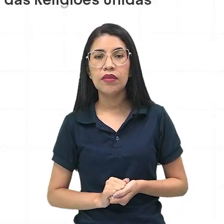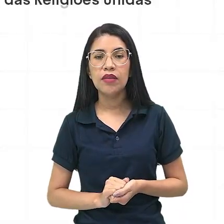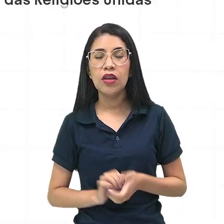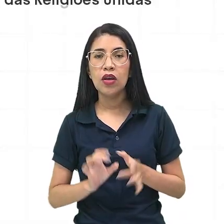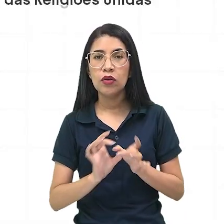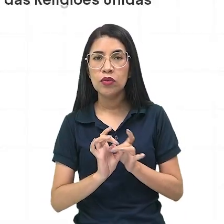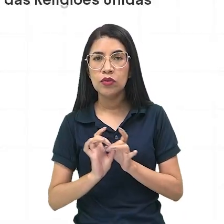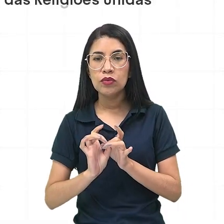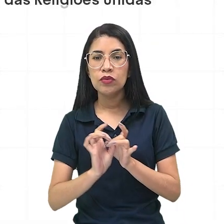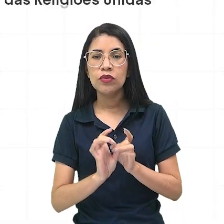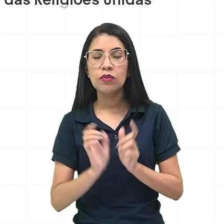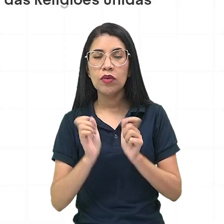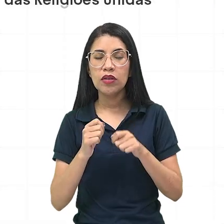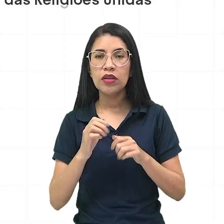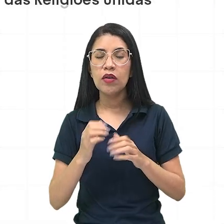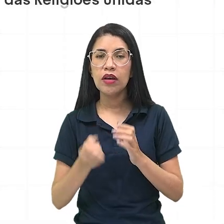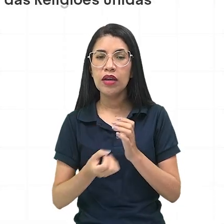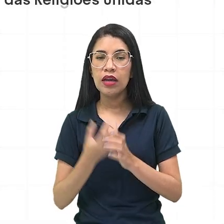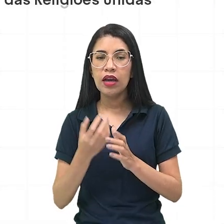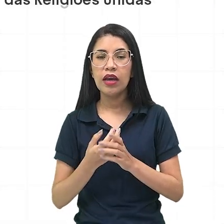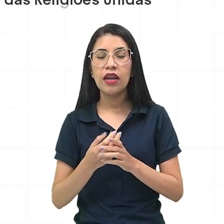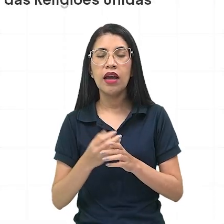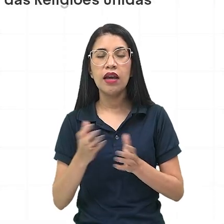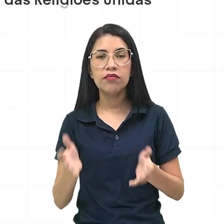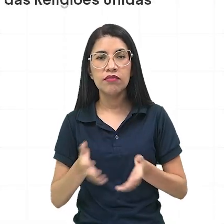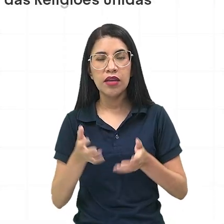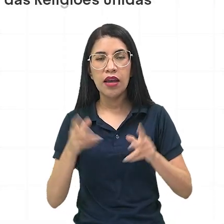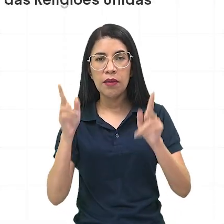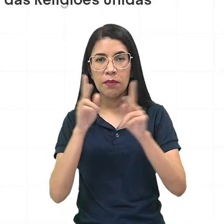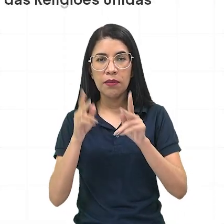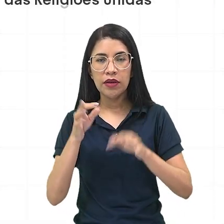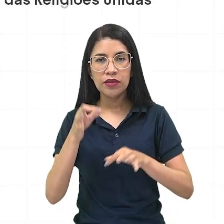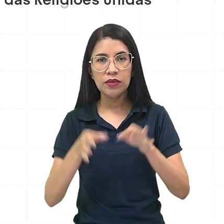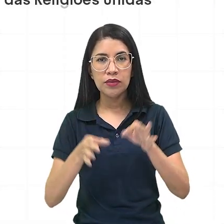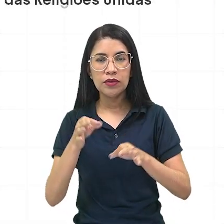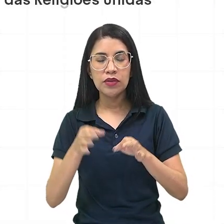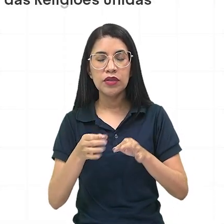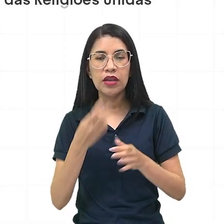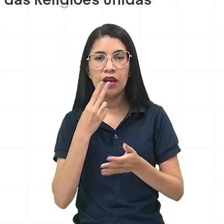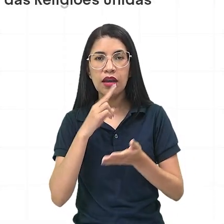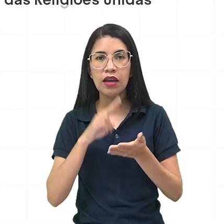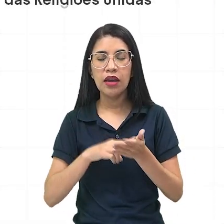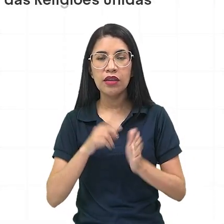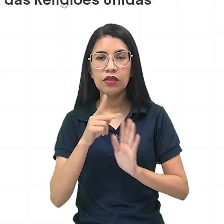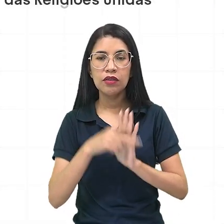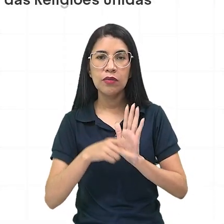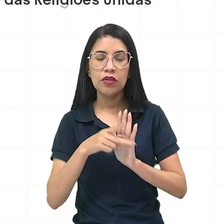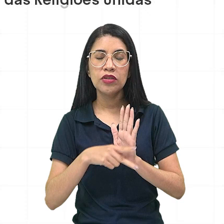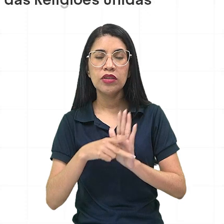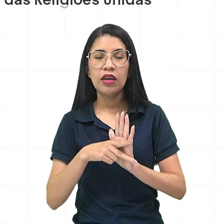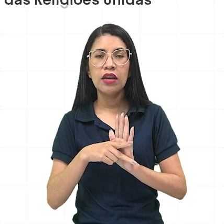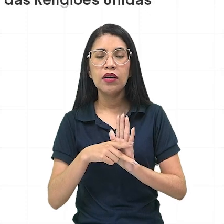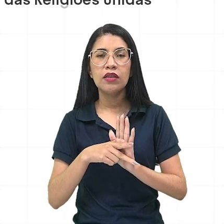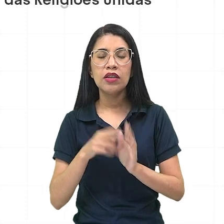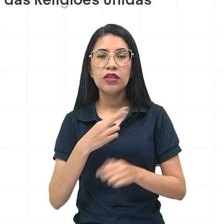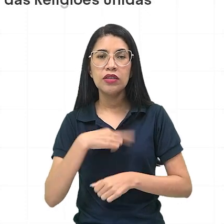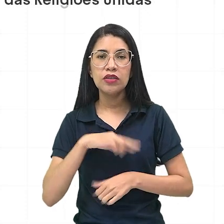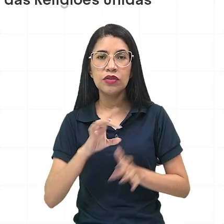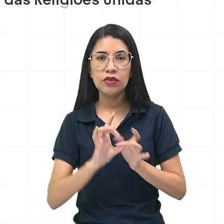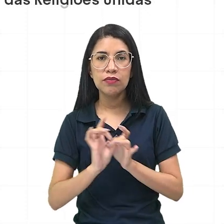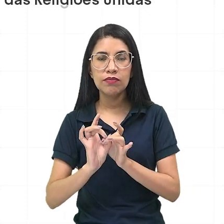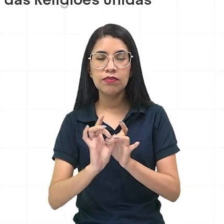Unimo-nos para construir culturas de paz e de justiça. Carta da Iniciativa das Religiões